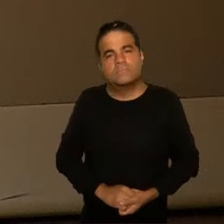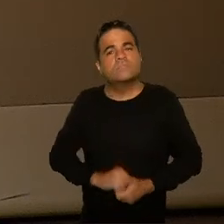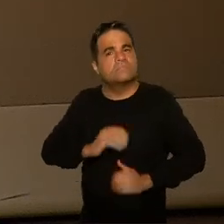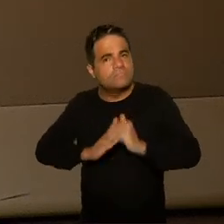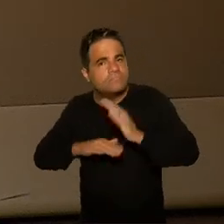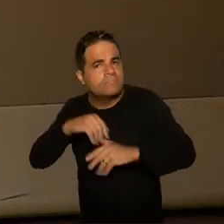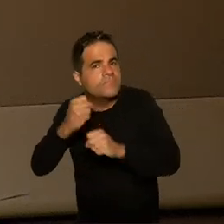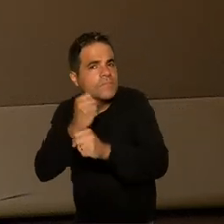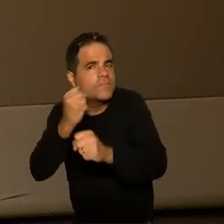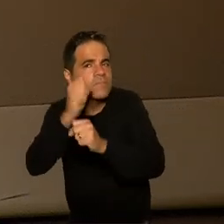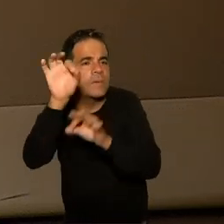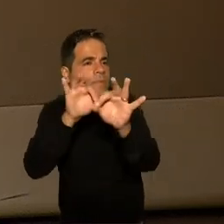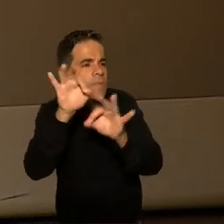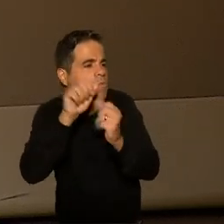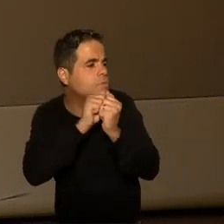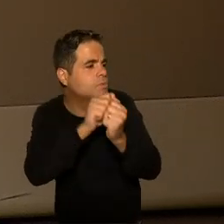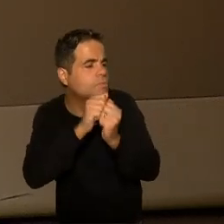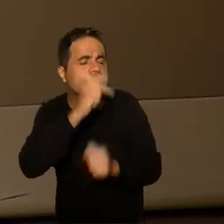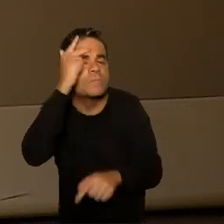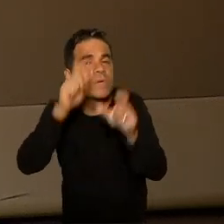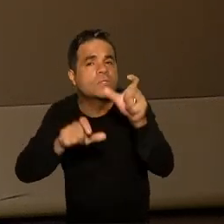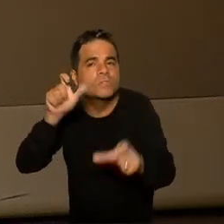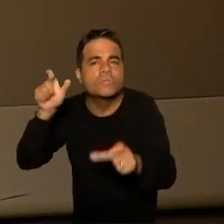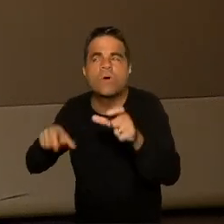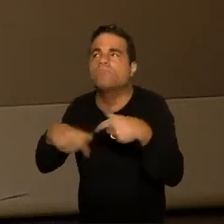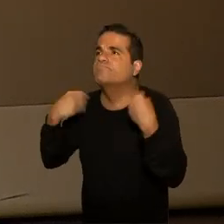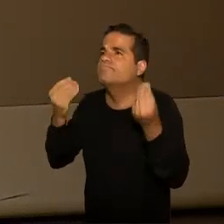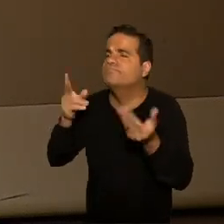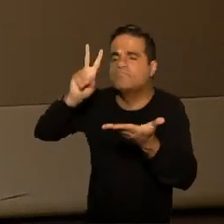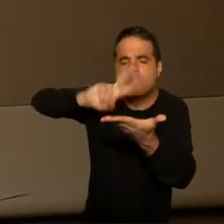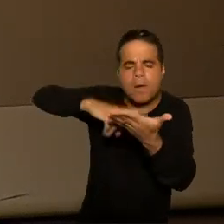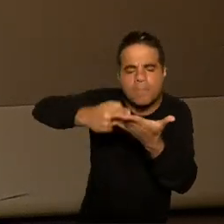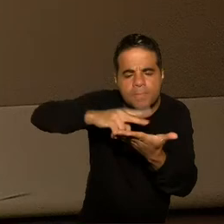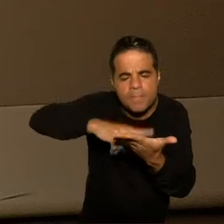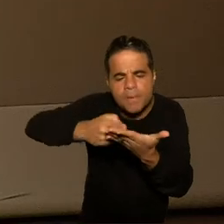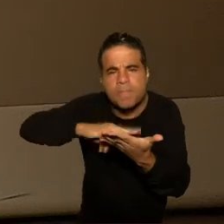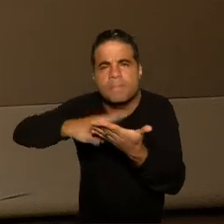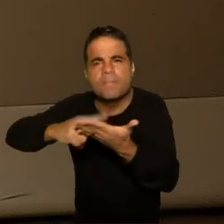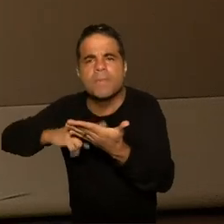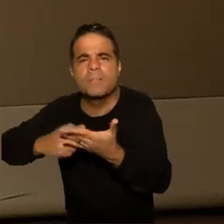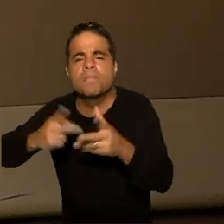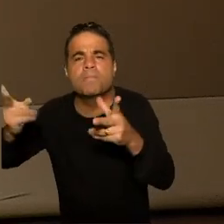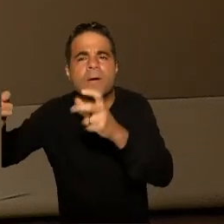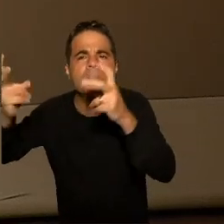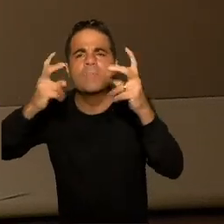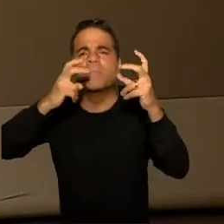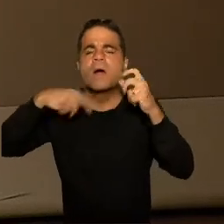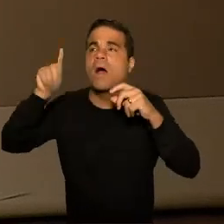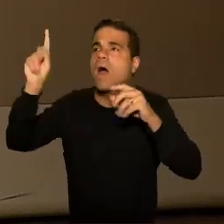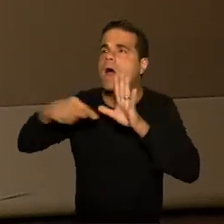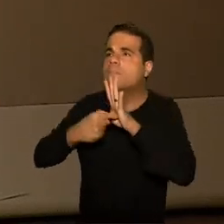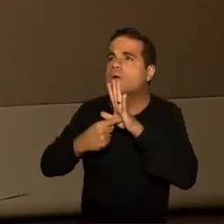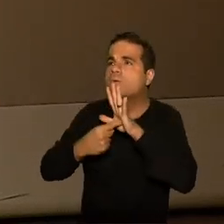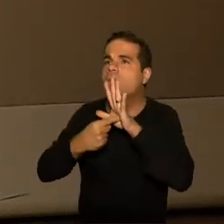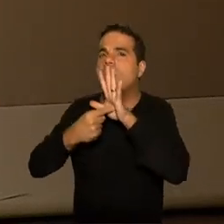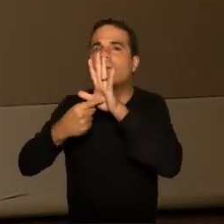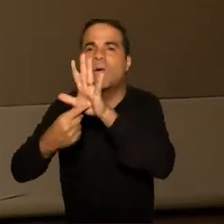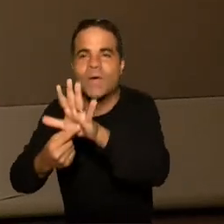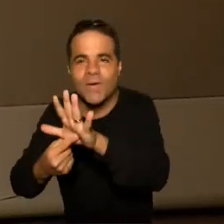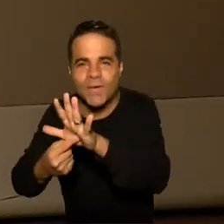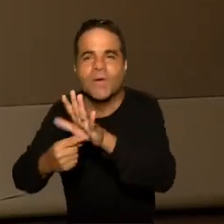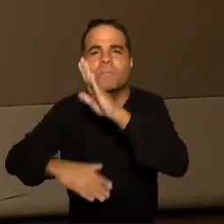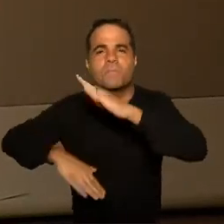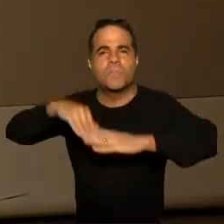construir junto com essas pessoas uma tradução uma percepção daquela exposição daquela mostra